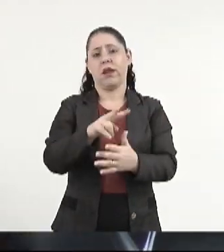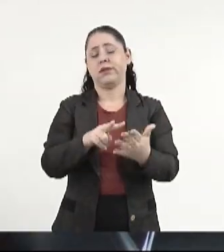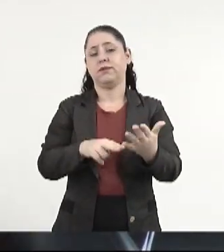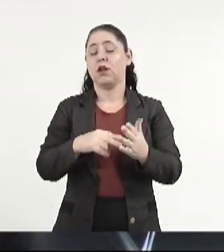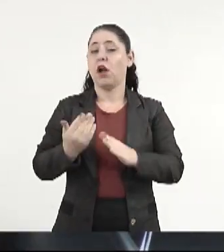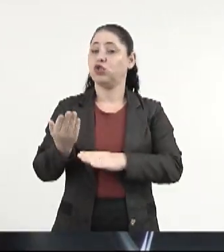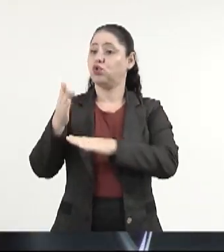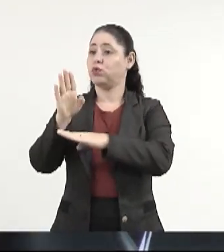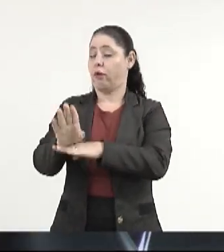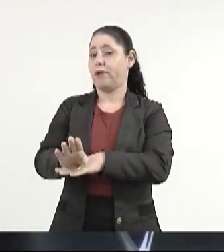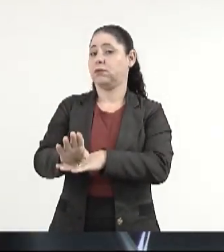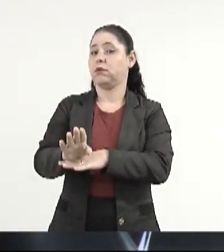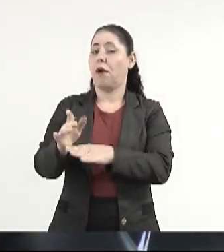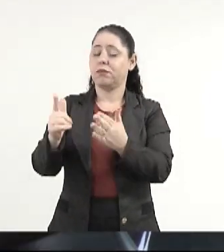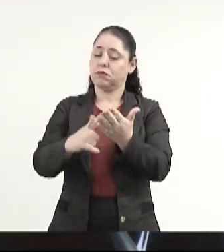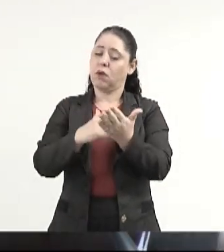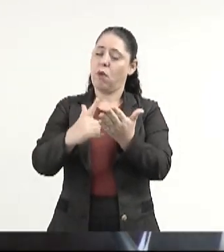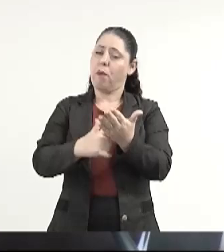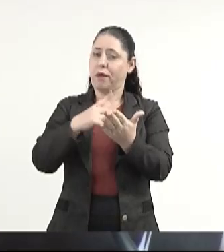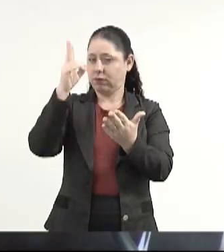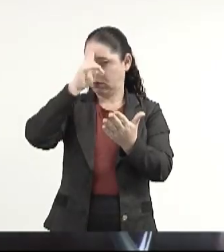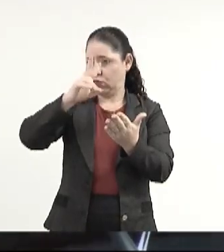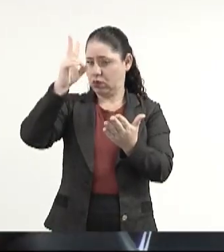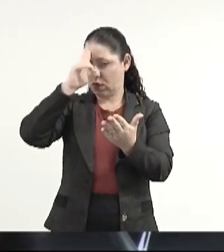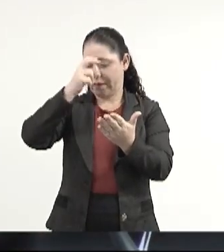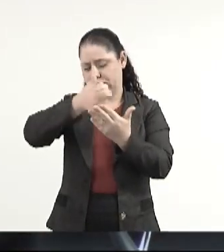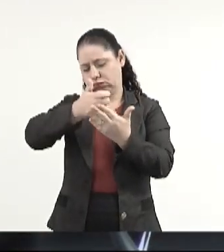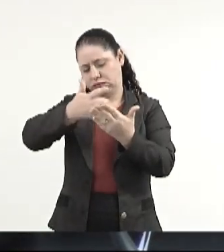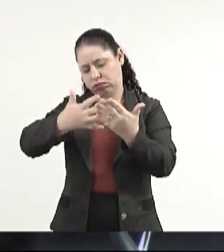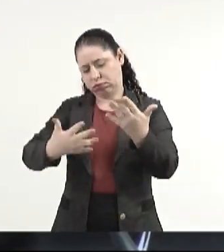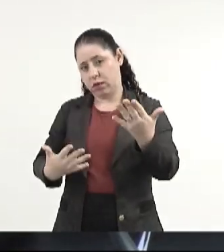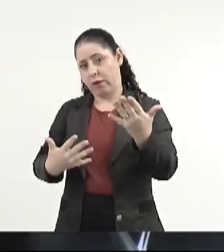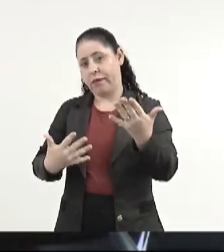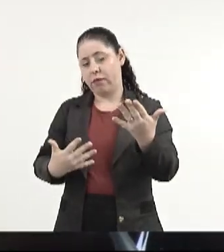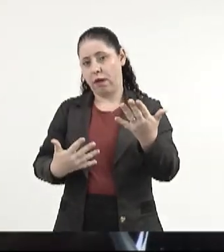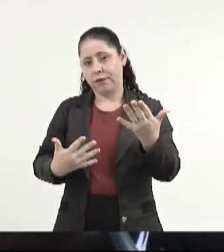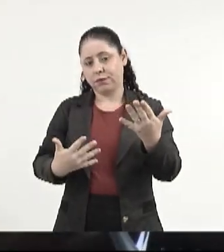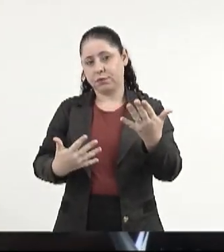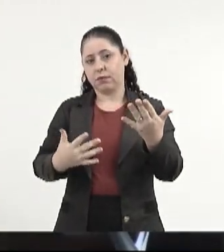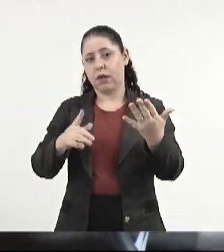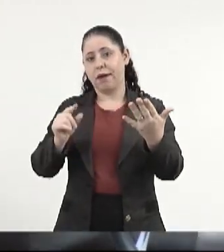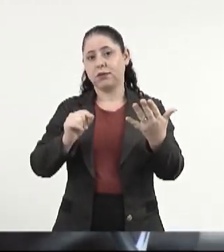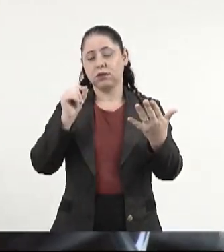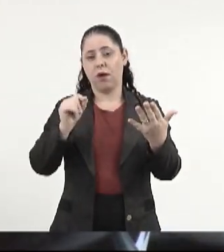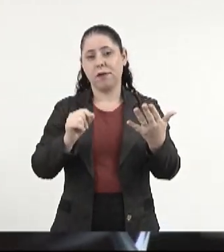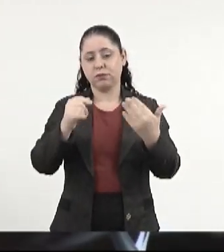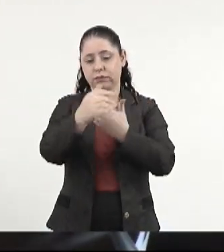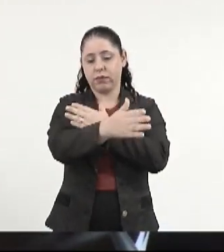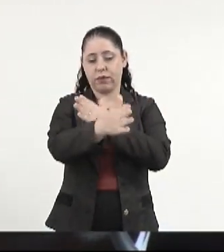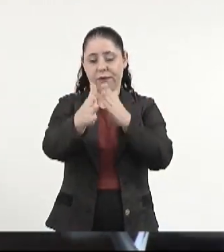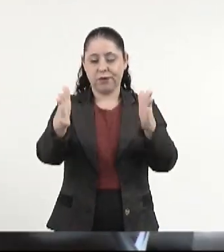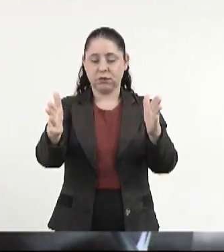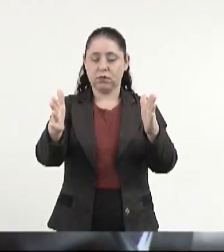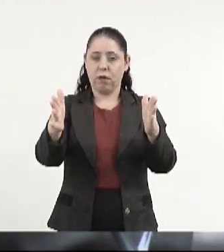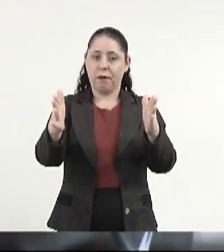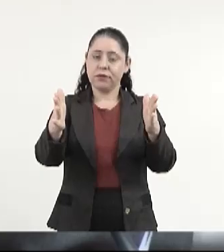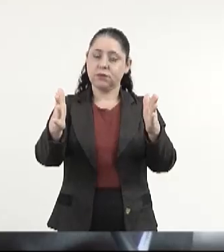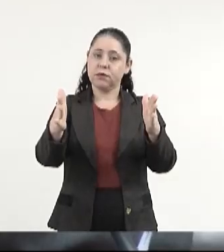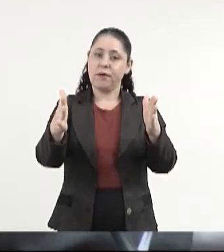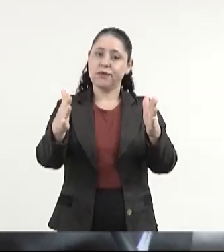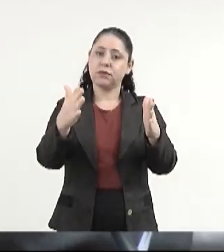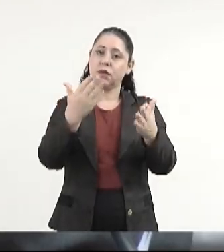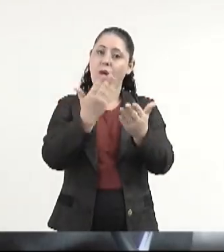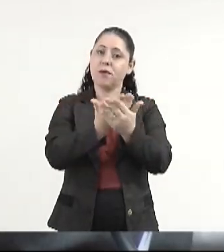vai ajudar. E é um livro muito histórico também, que é milenar, né? Que numa sala de aula, a